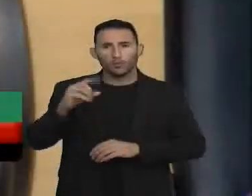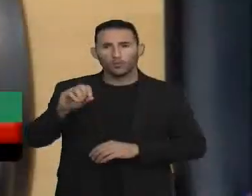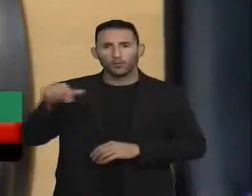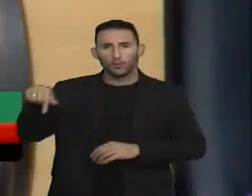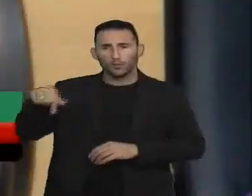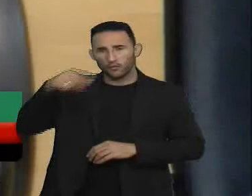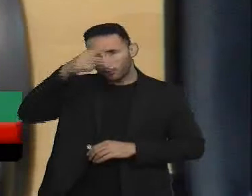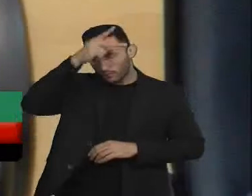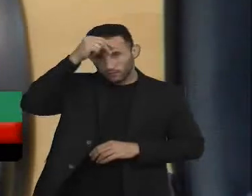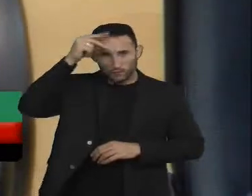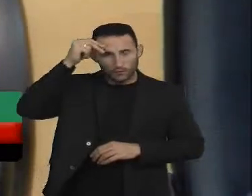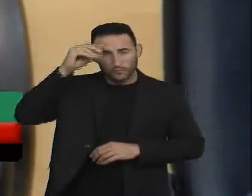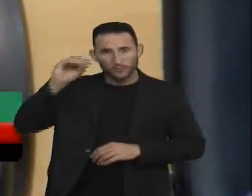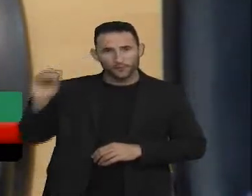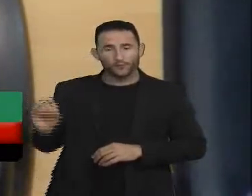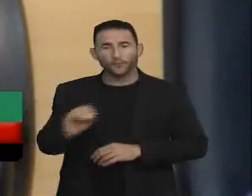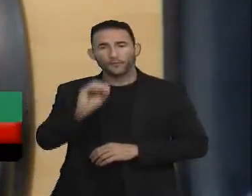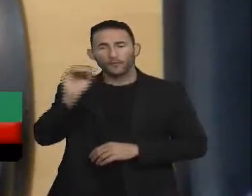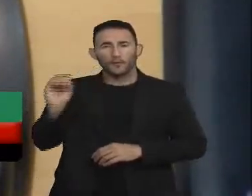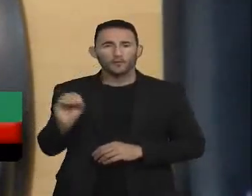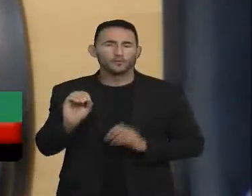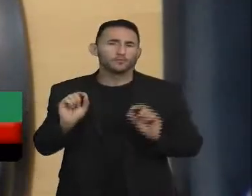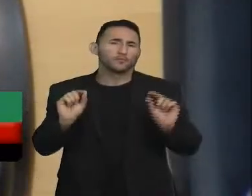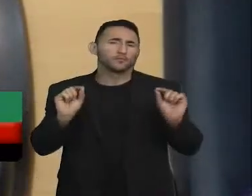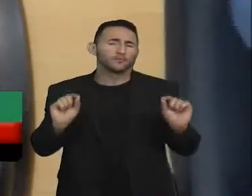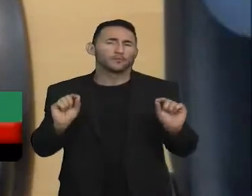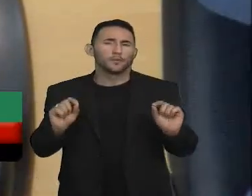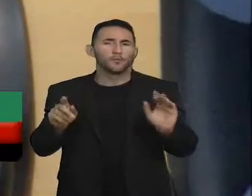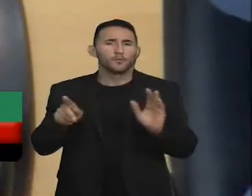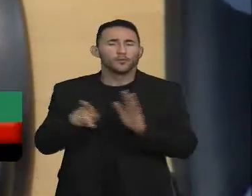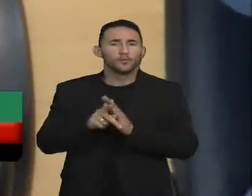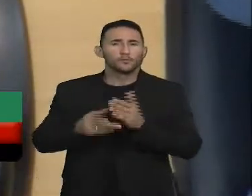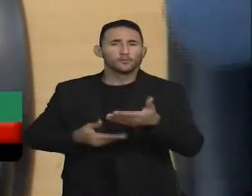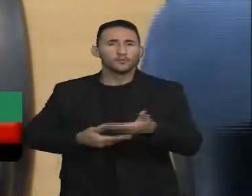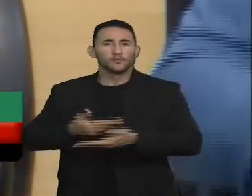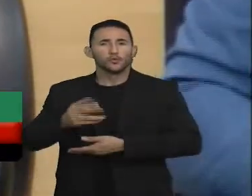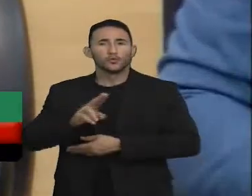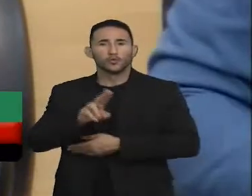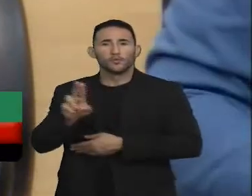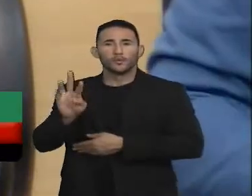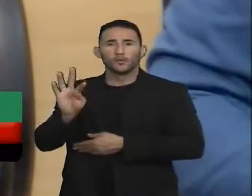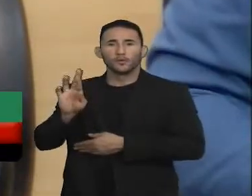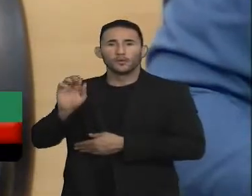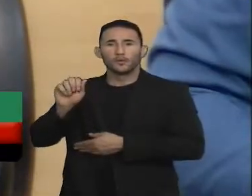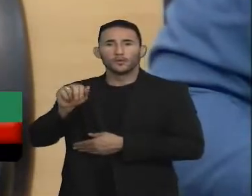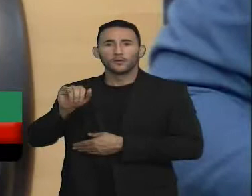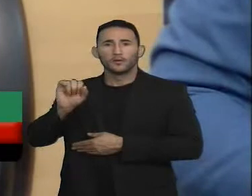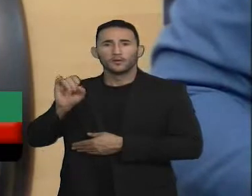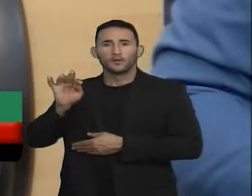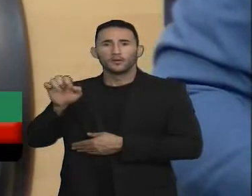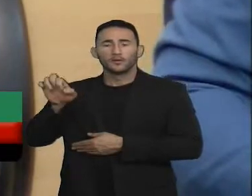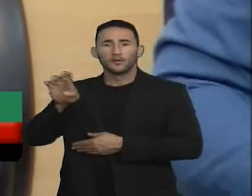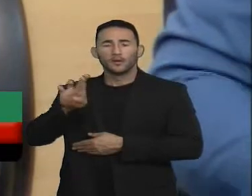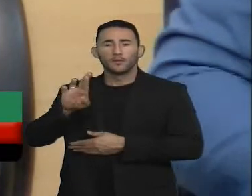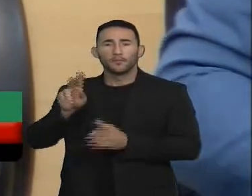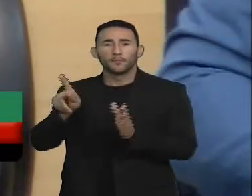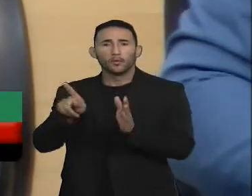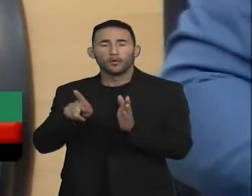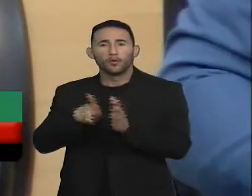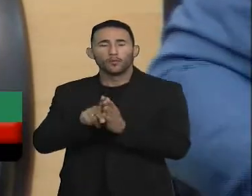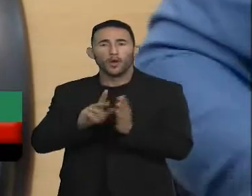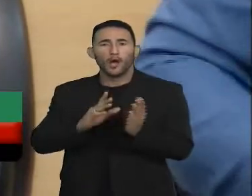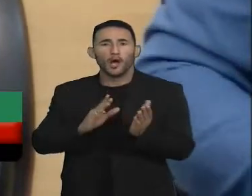Prefeitura Municipal de Osasco institui o serviço Transitar para acompanhar e apoiar o processo de transição